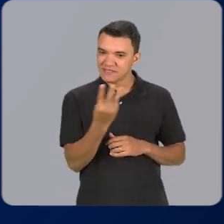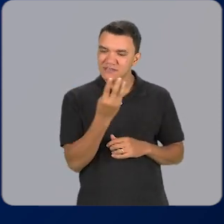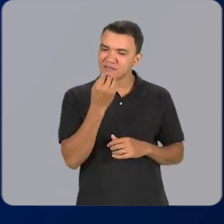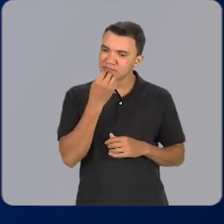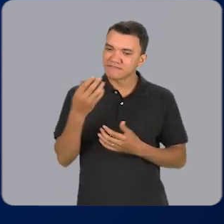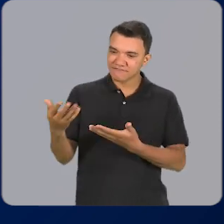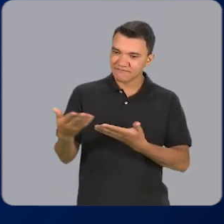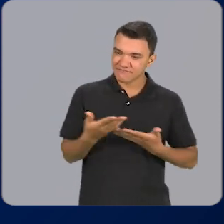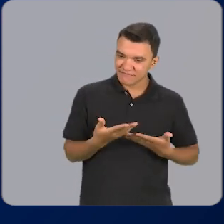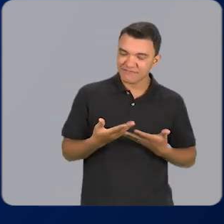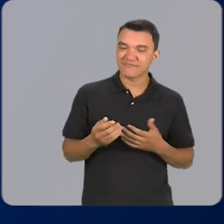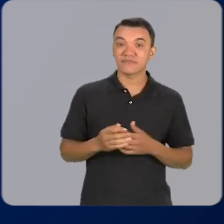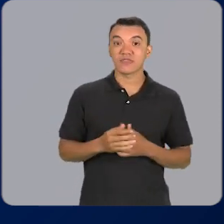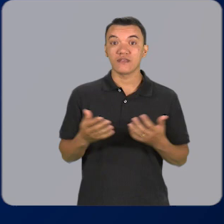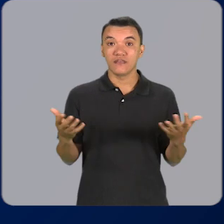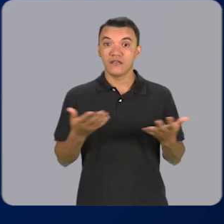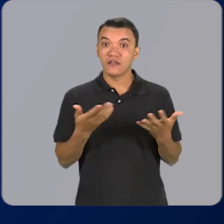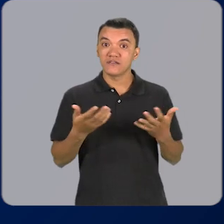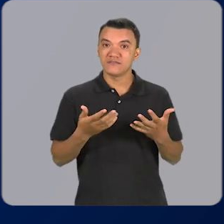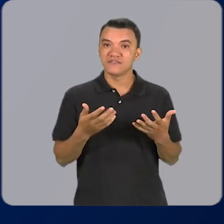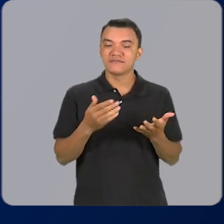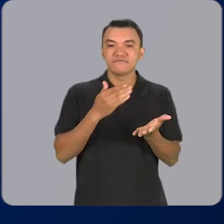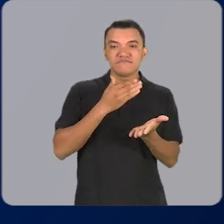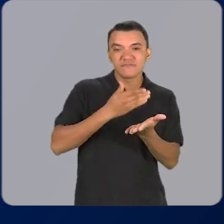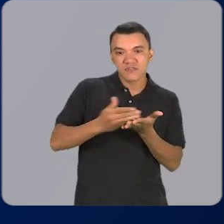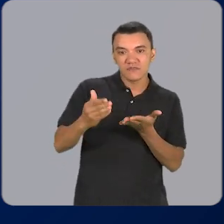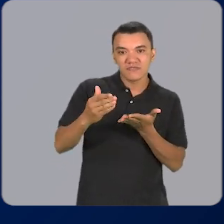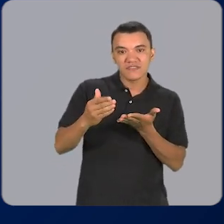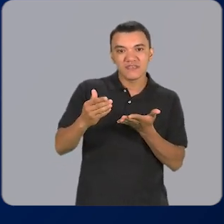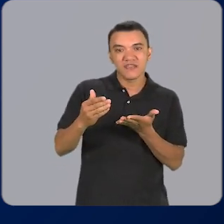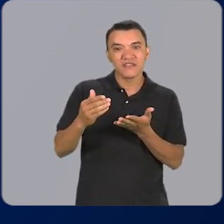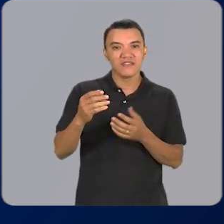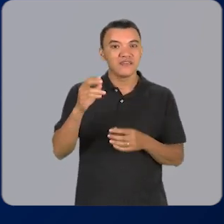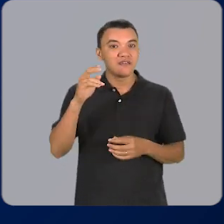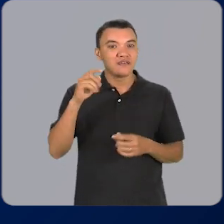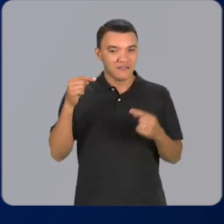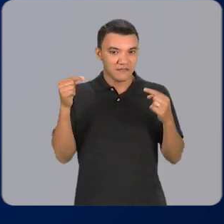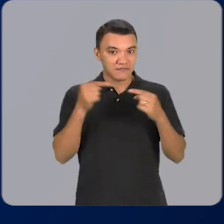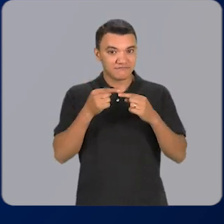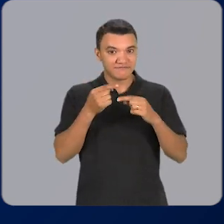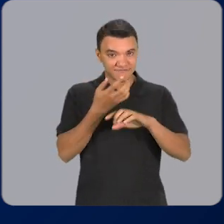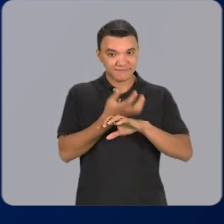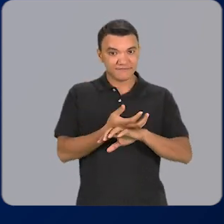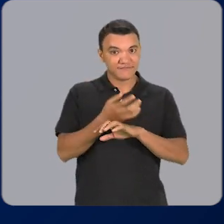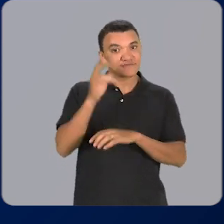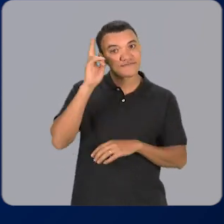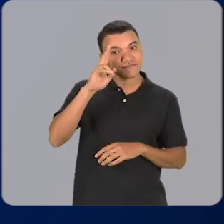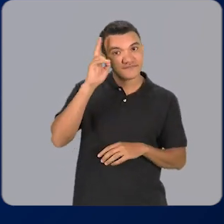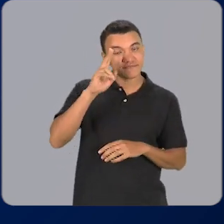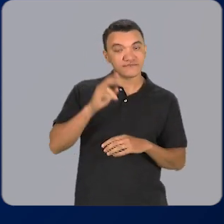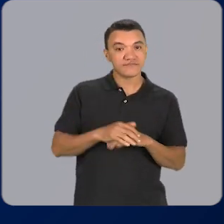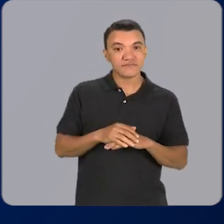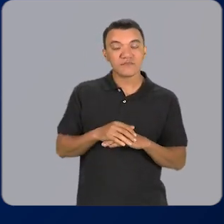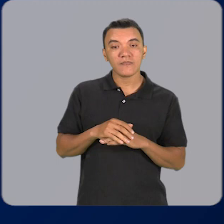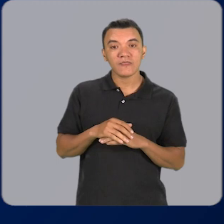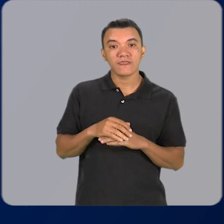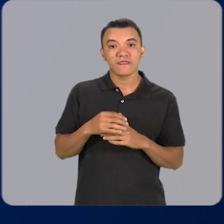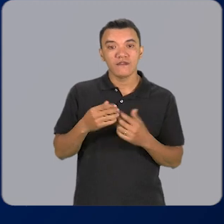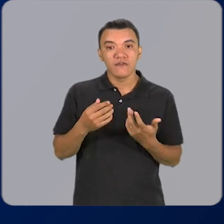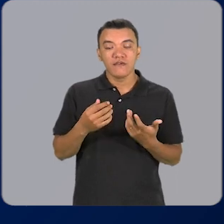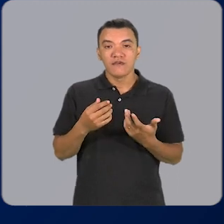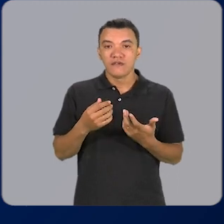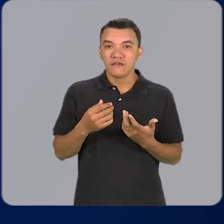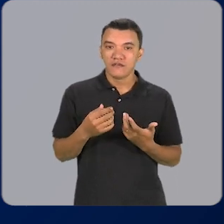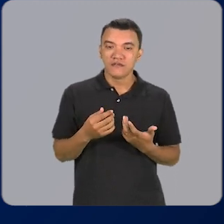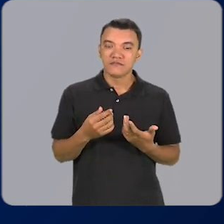entrar nesse mérito histórico, né, professora Beth? Você que é dessa área. A gente, como a professora Ellen até